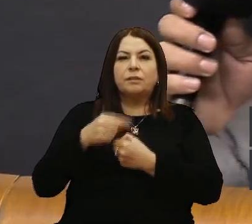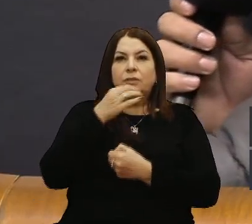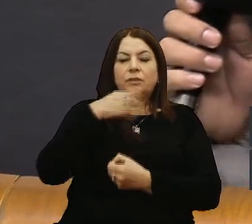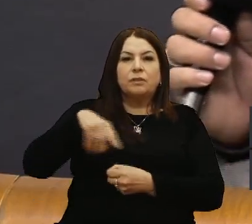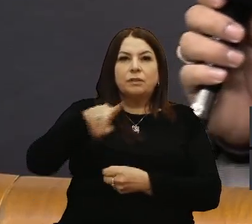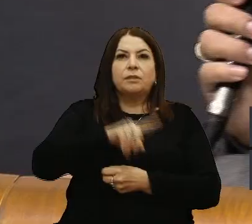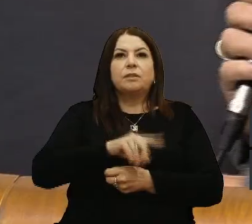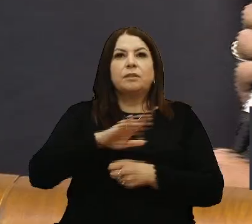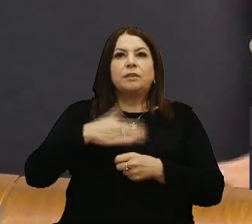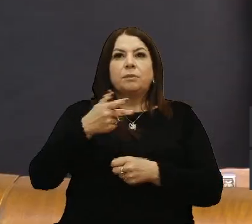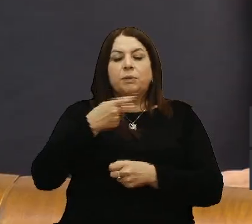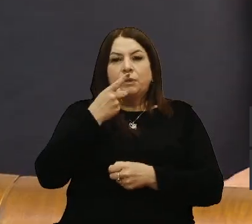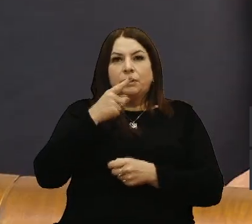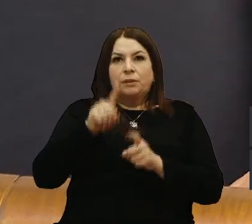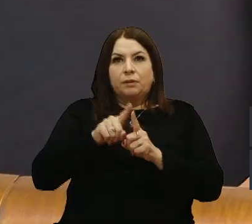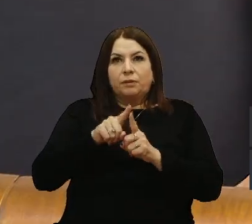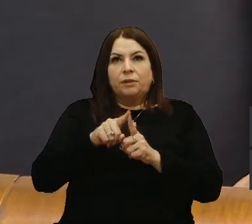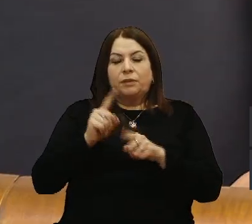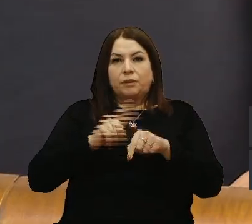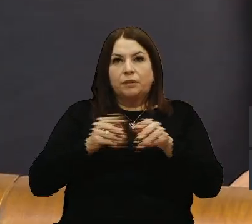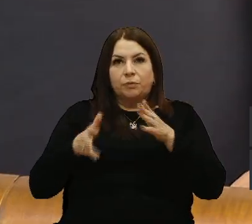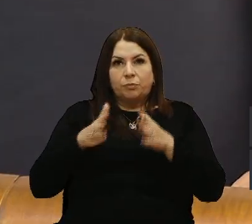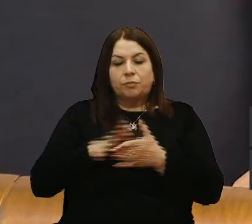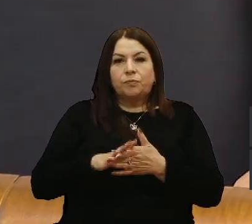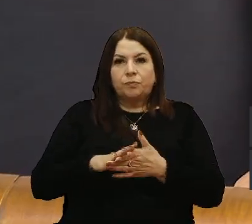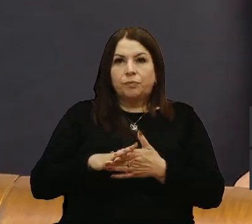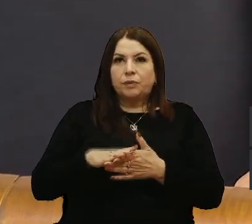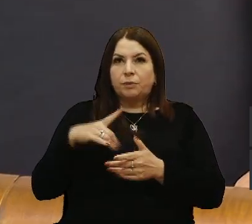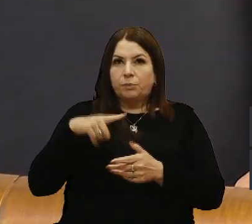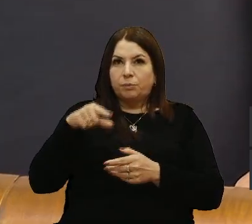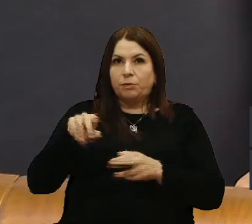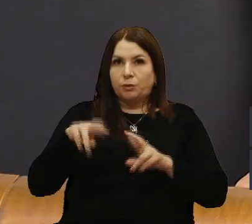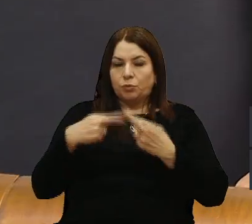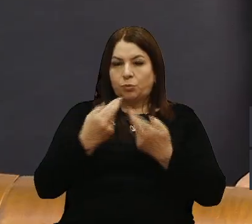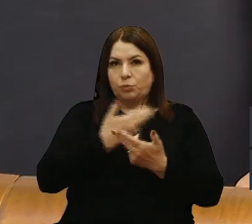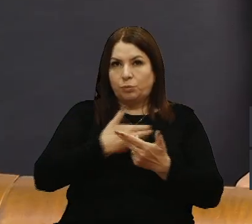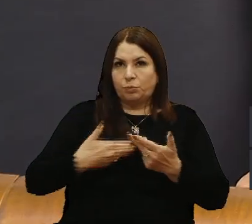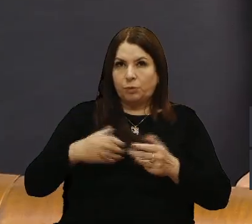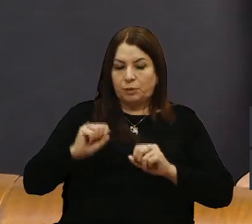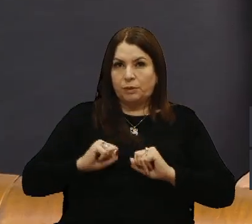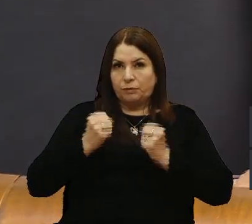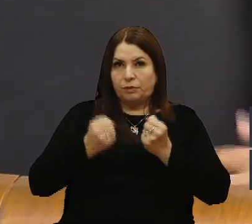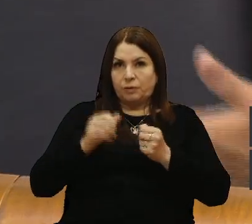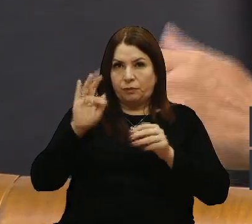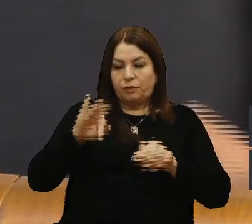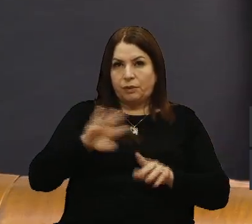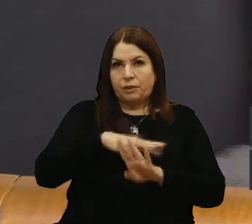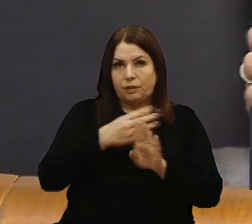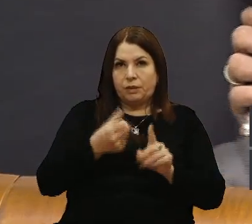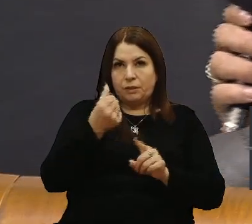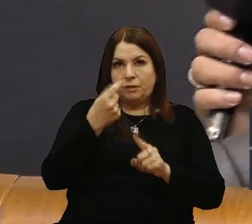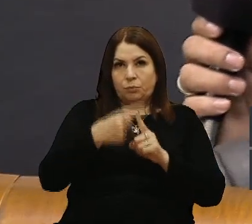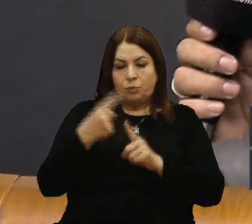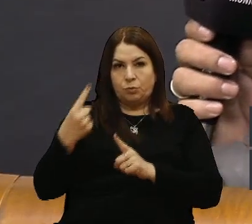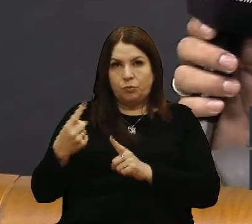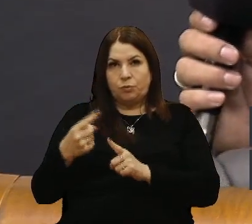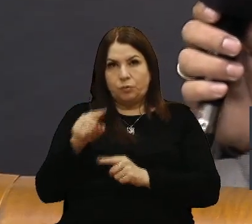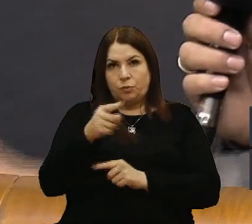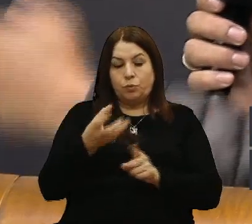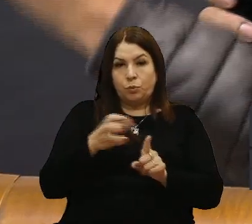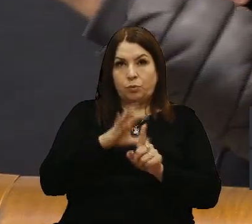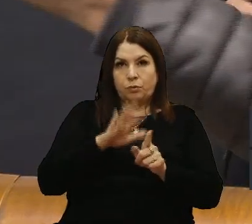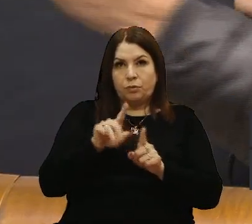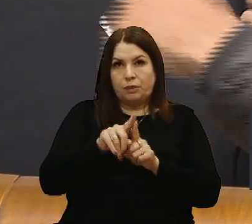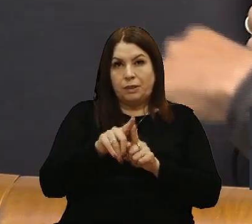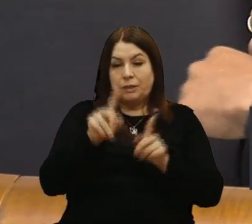dizer mais para o senhor aqui, nesse momento, que a gente estava aqui na audiência pública defendendo o fim da escala 6x1, qual o senhor é contra,